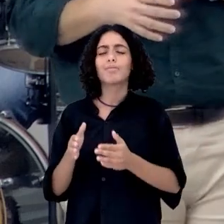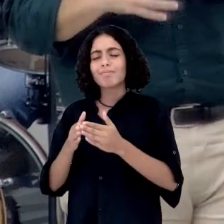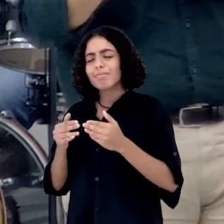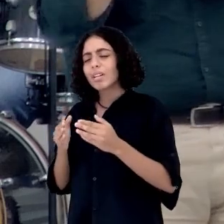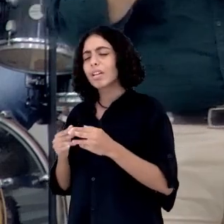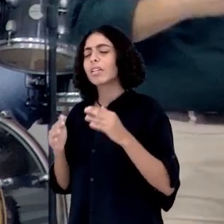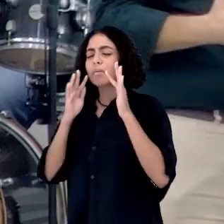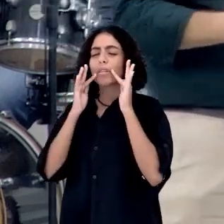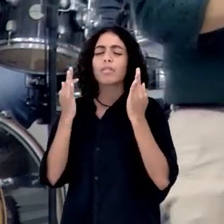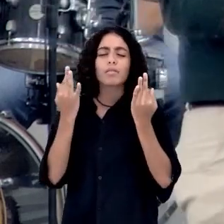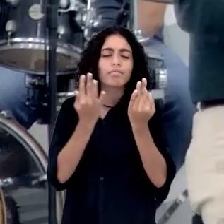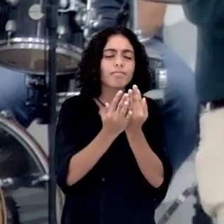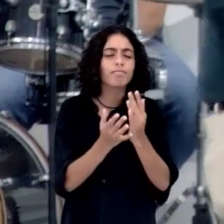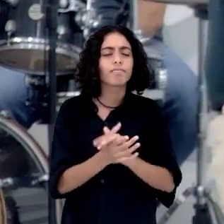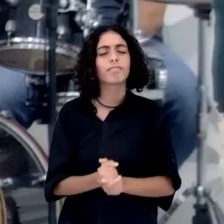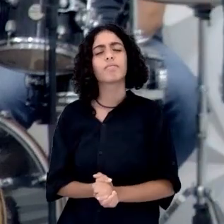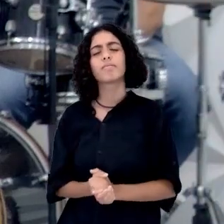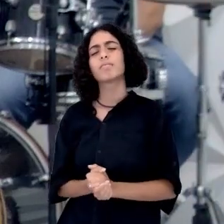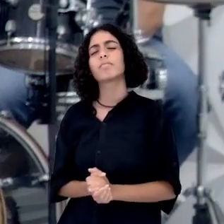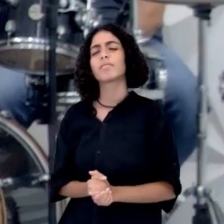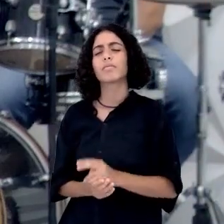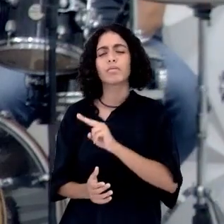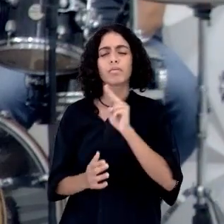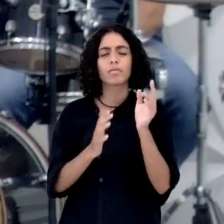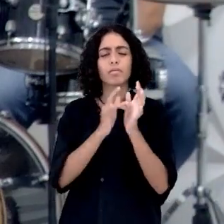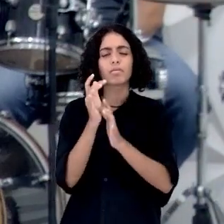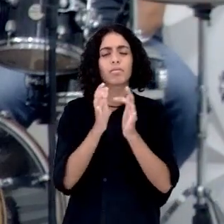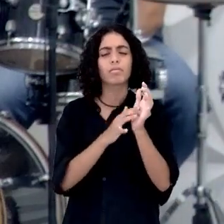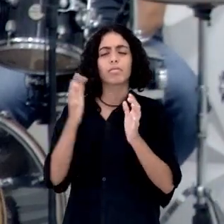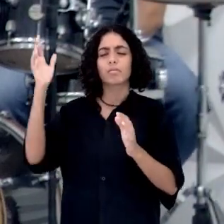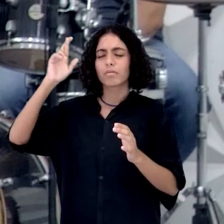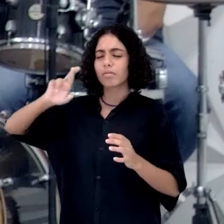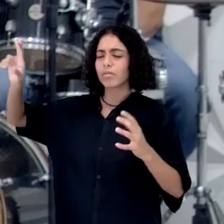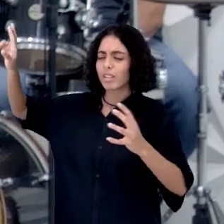Senhor. Em nome de Jesus, Senhor, salva a nossa família,